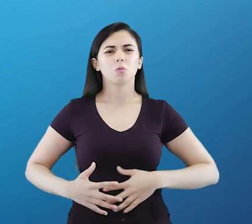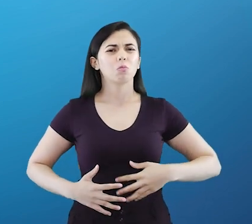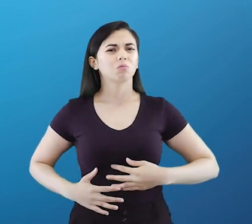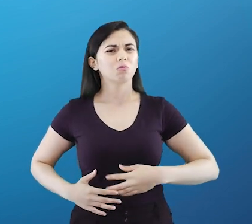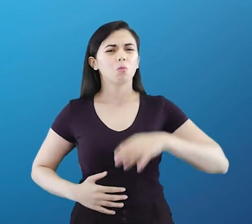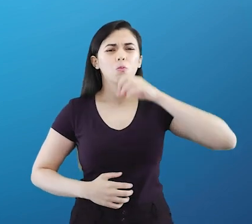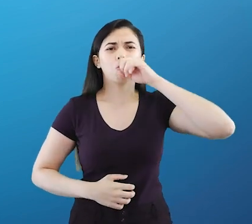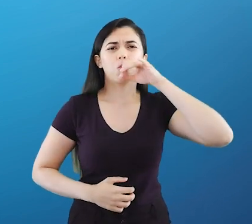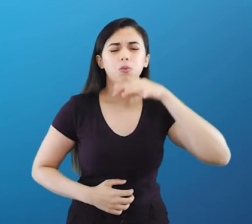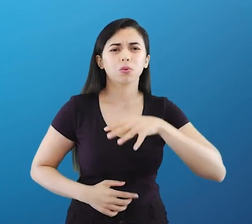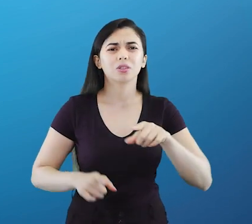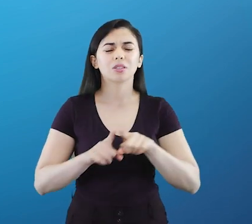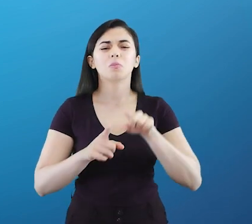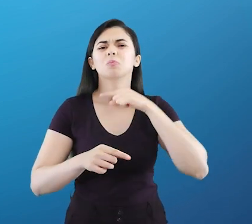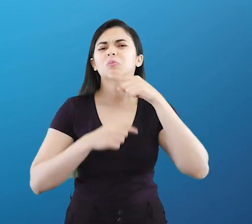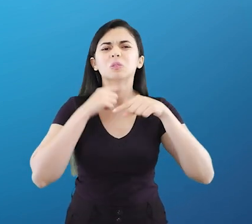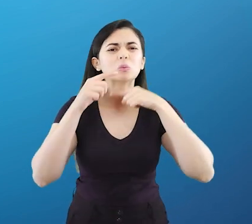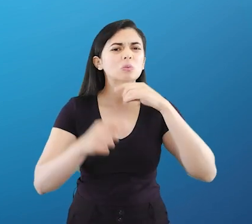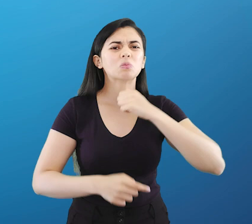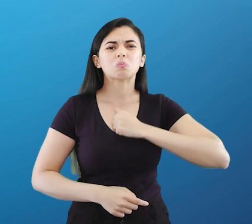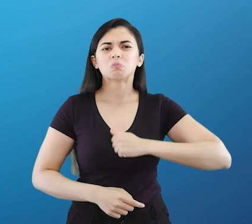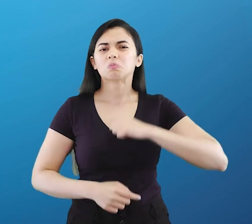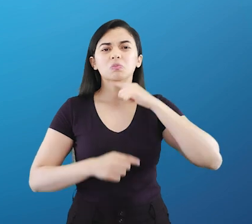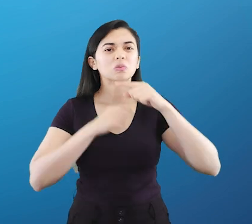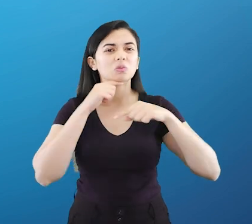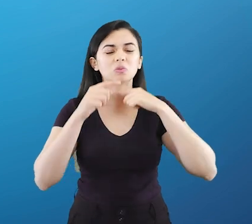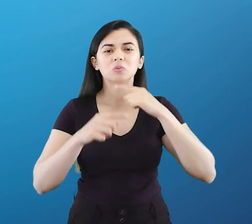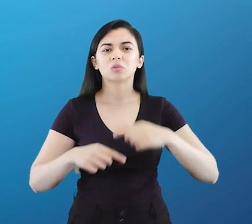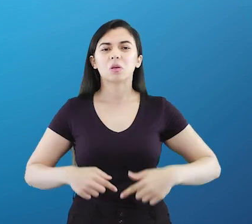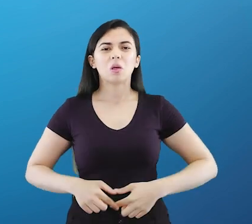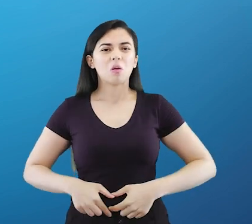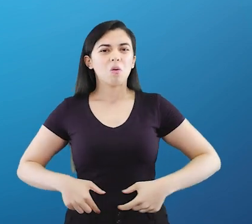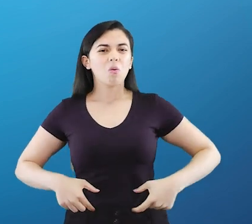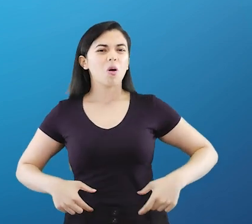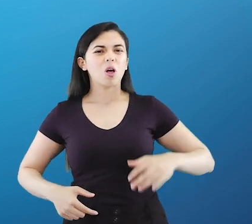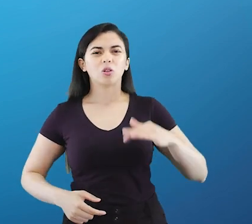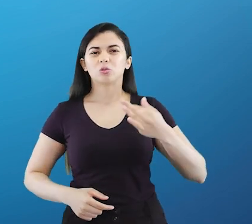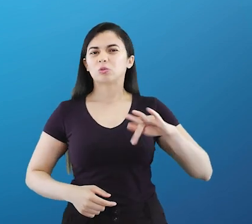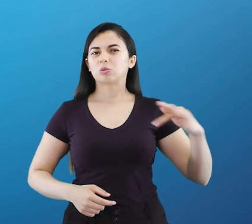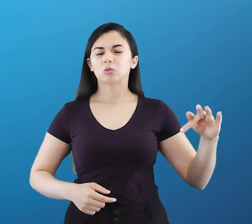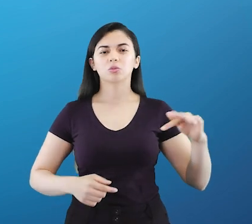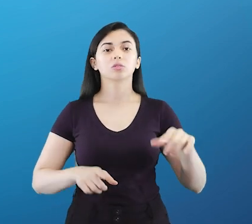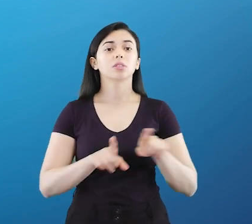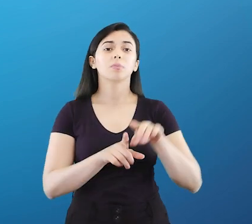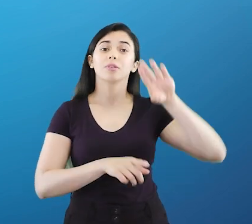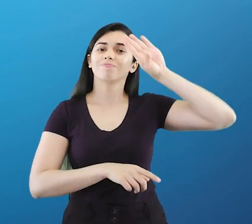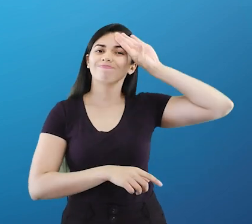diarreia, constipação, cólicas abdominais e febre.